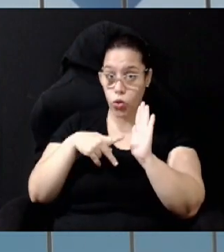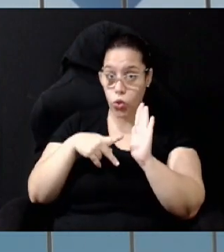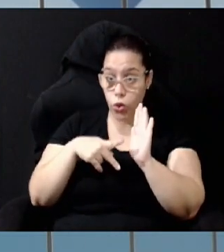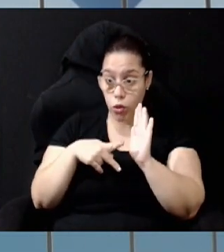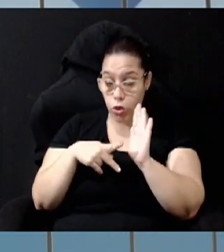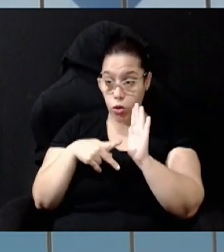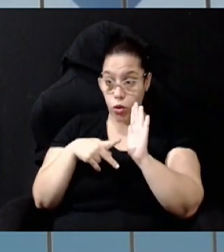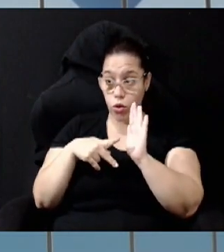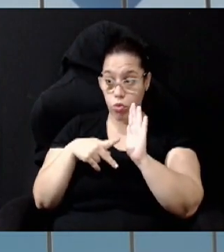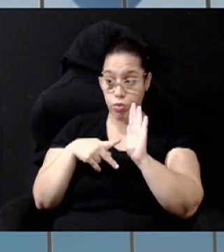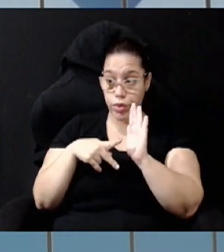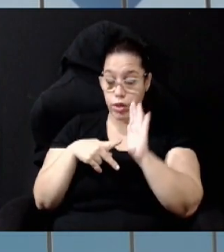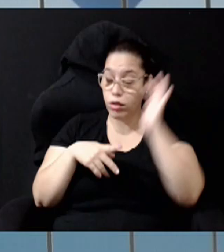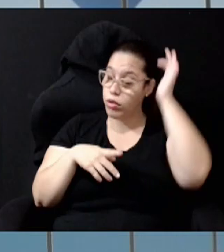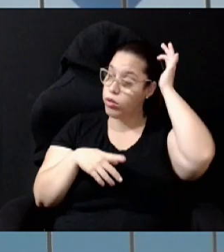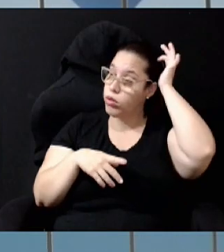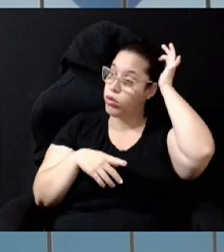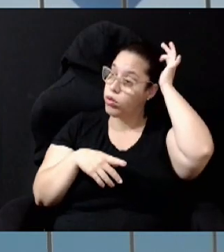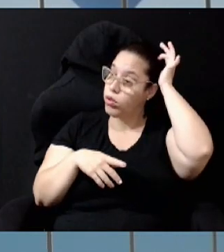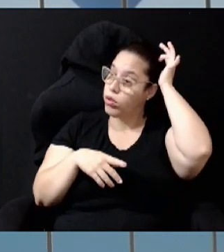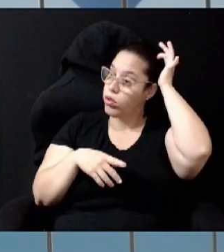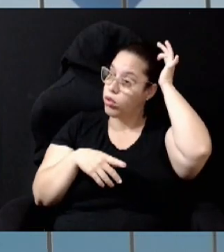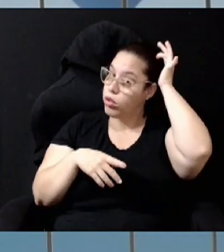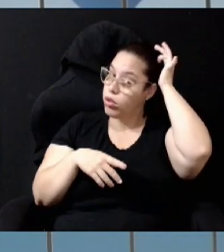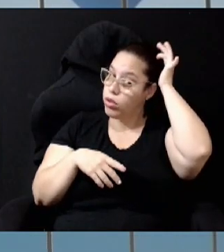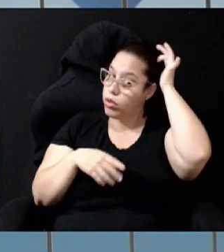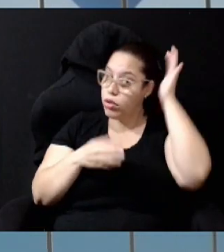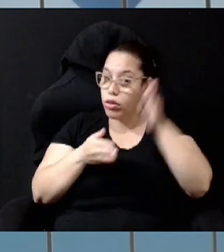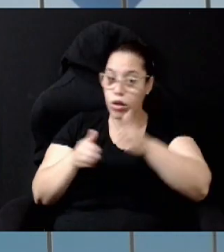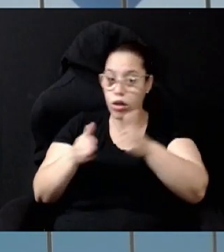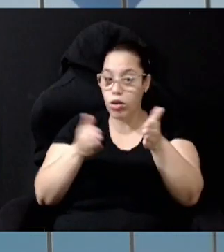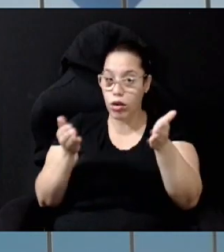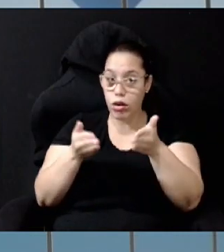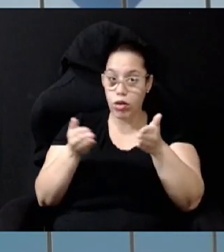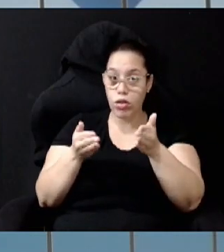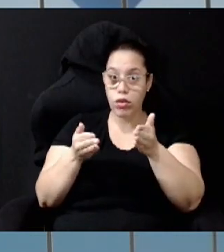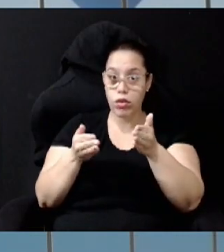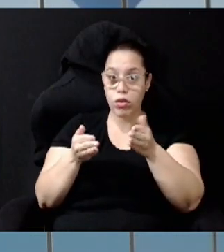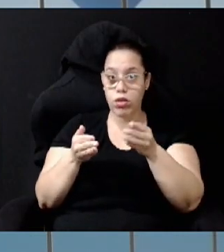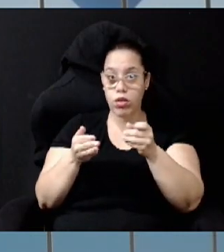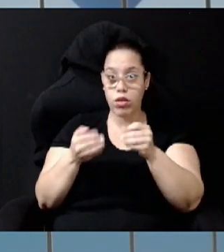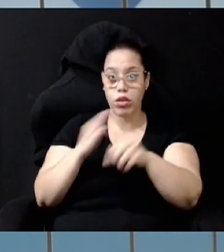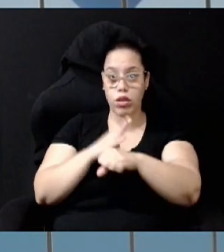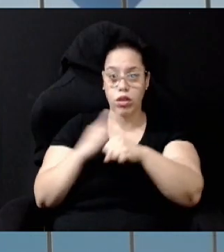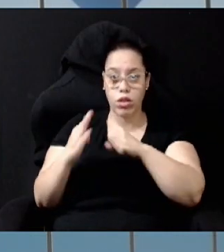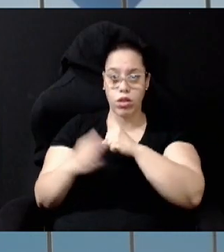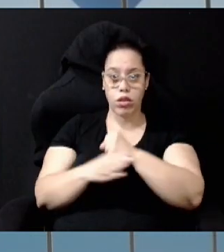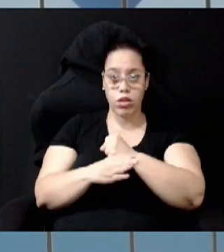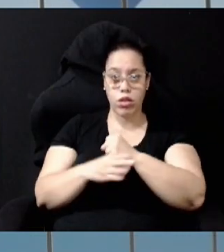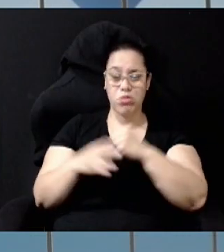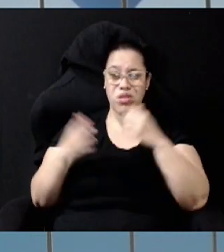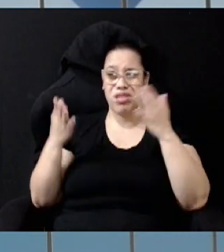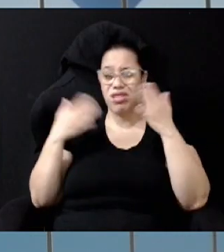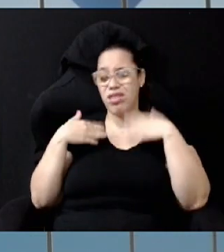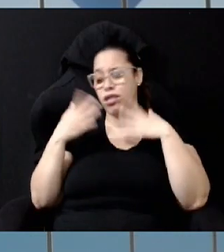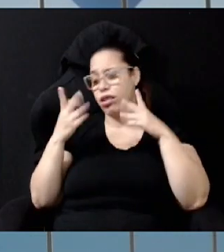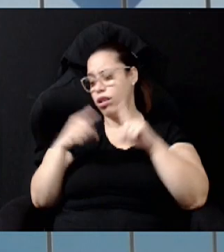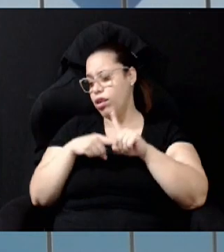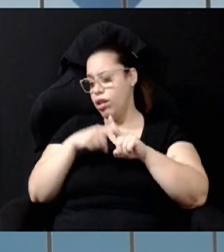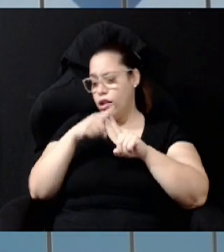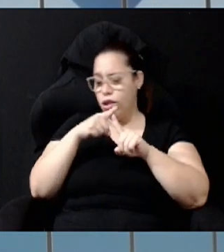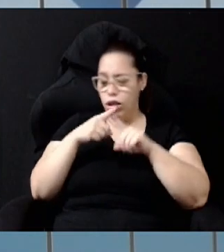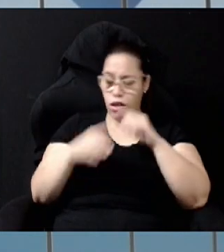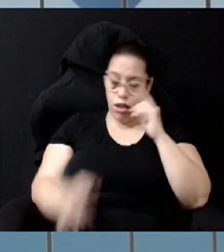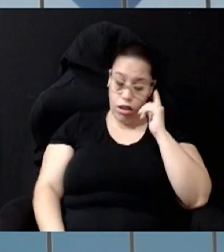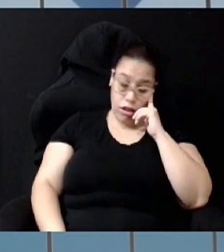cidade, porque você caminhar hoje nas ruas, às vezes, de alguns bairros é muito árido, né? É muito quente. Sim. Então, você devolver